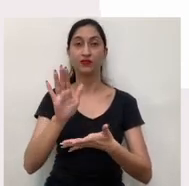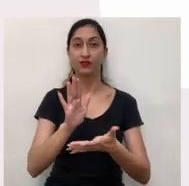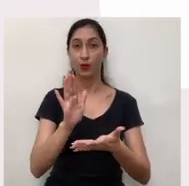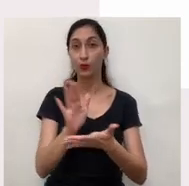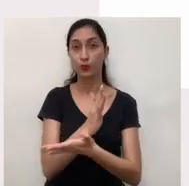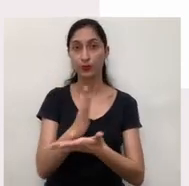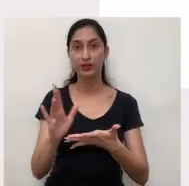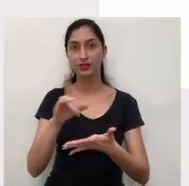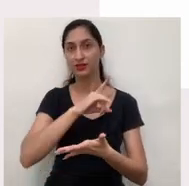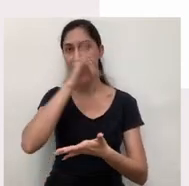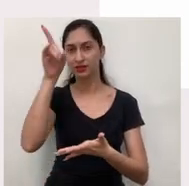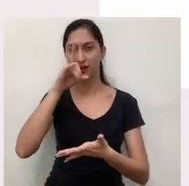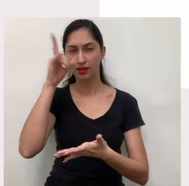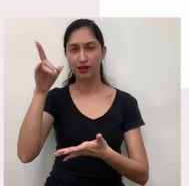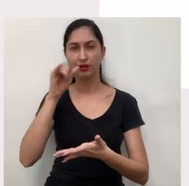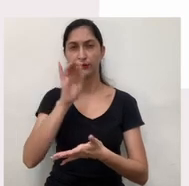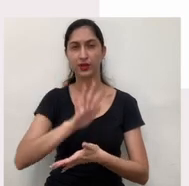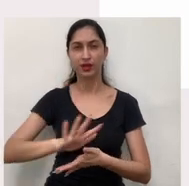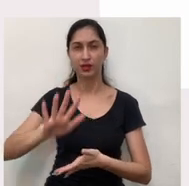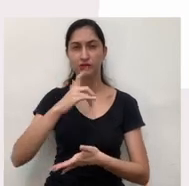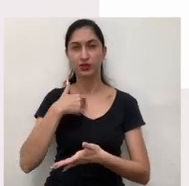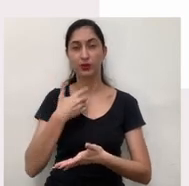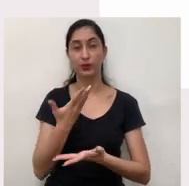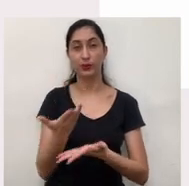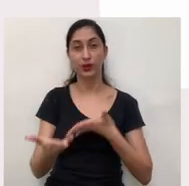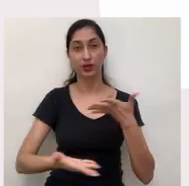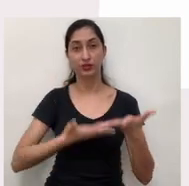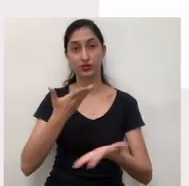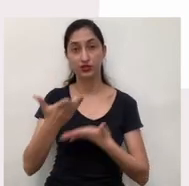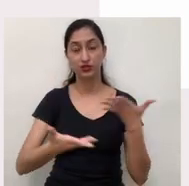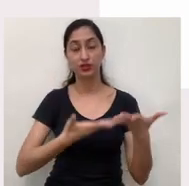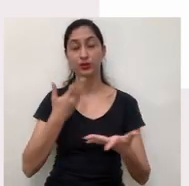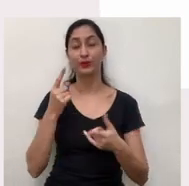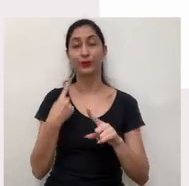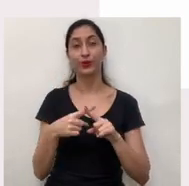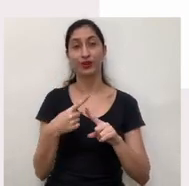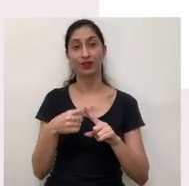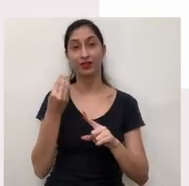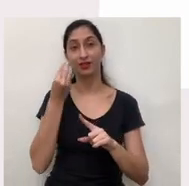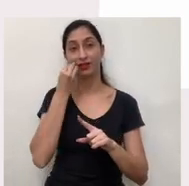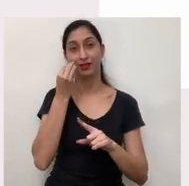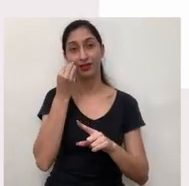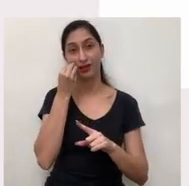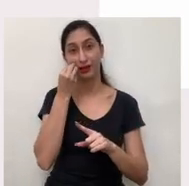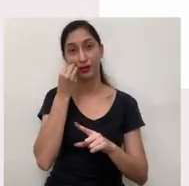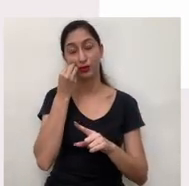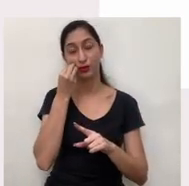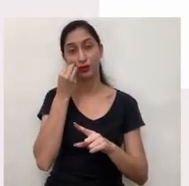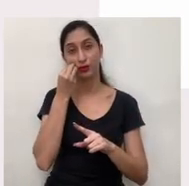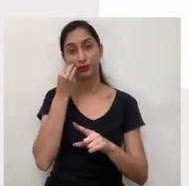ideias, assim, das imagens que eu vou compartilhar, tem a ver com uma tentativa